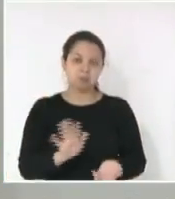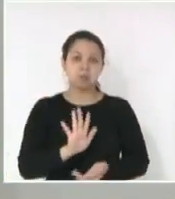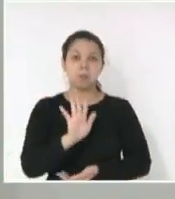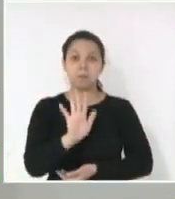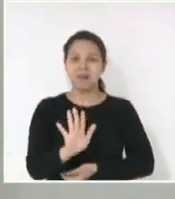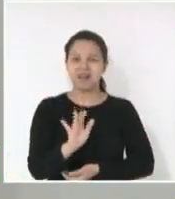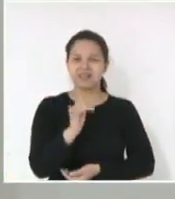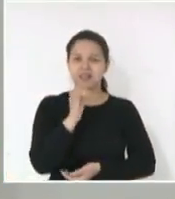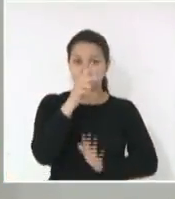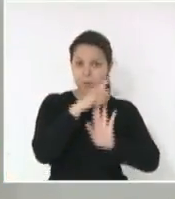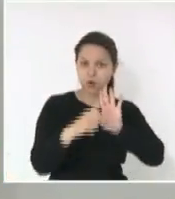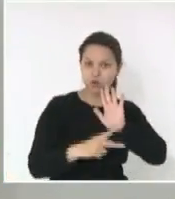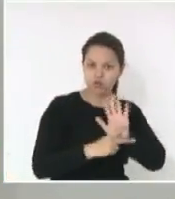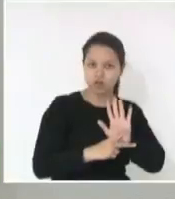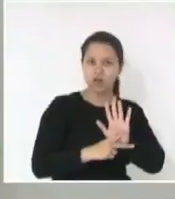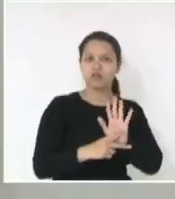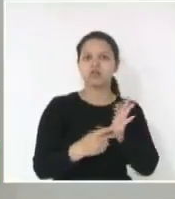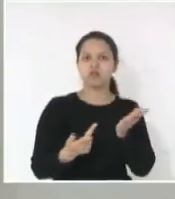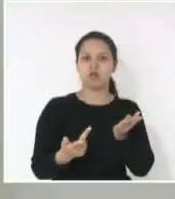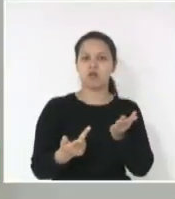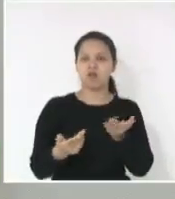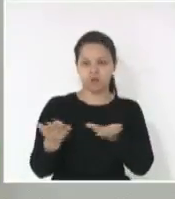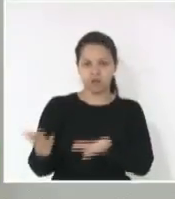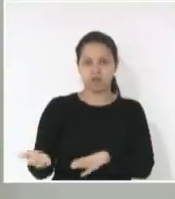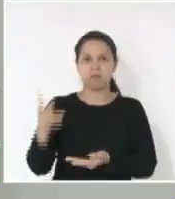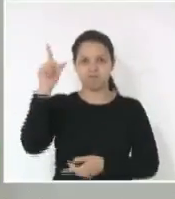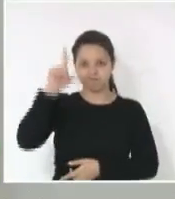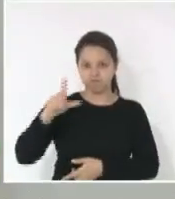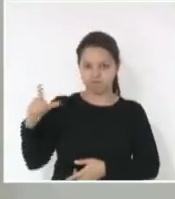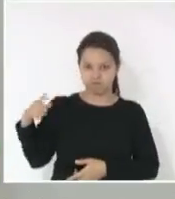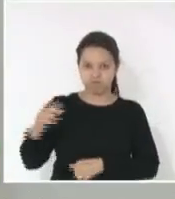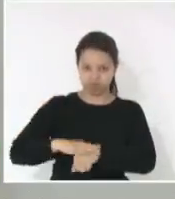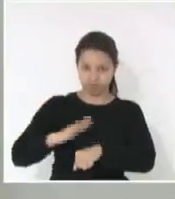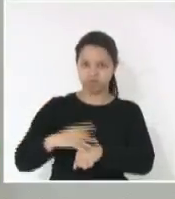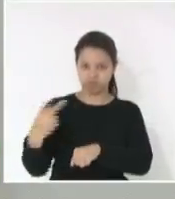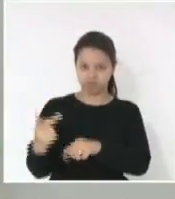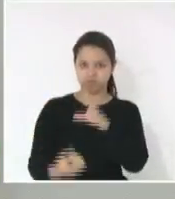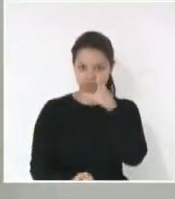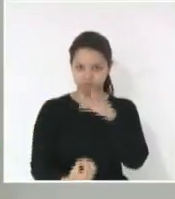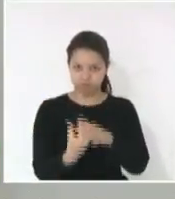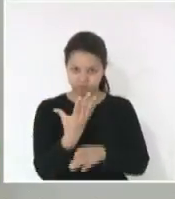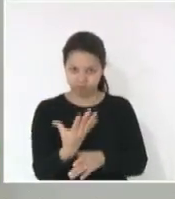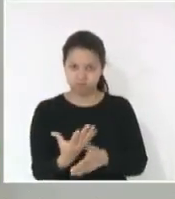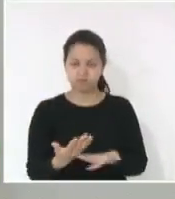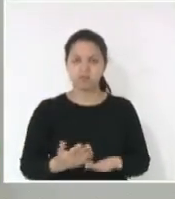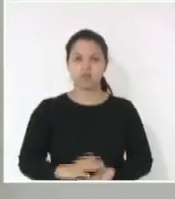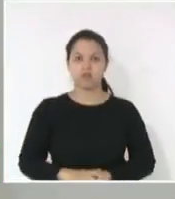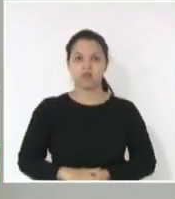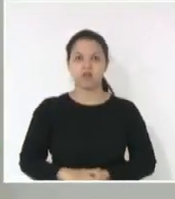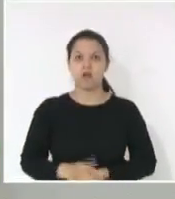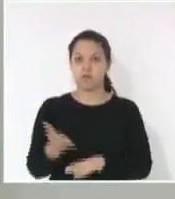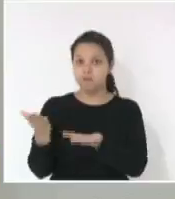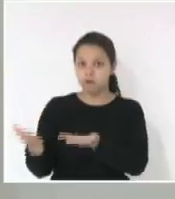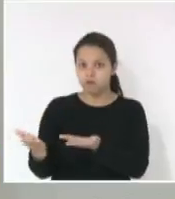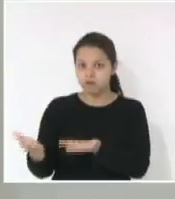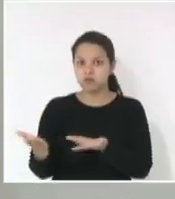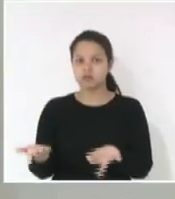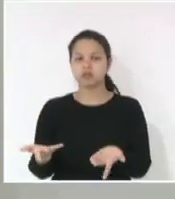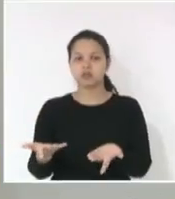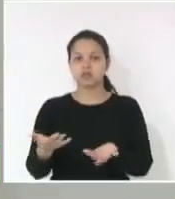esse projeto, deputado Pavan, Vossa Excelência, que durante o exercício do mandato de